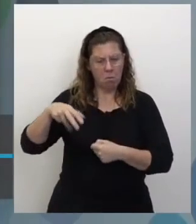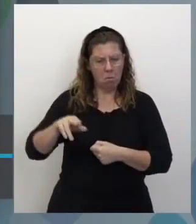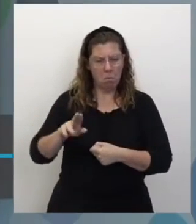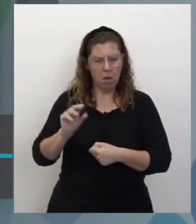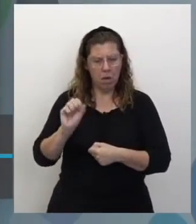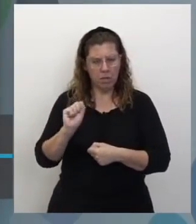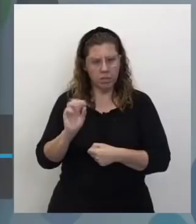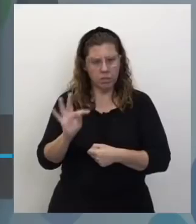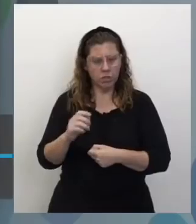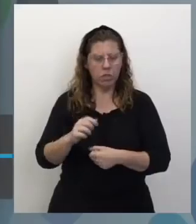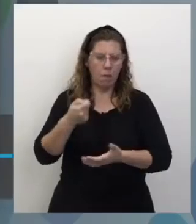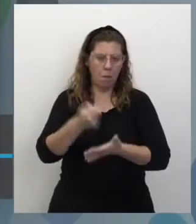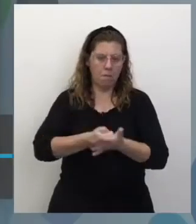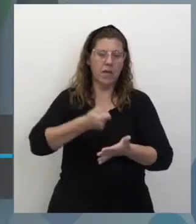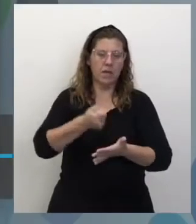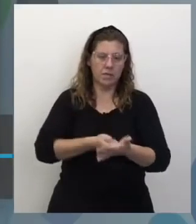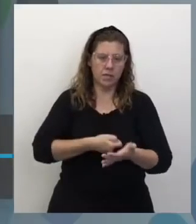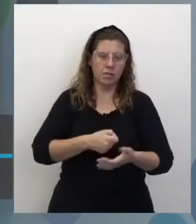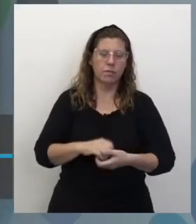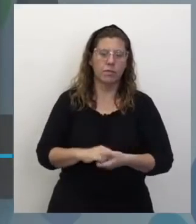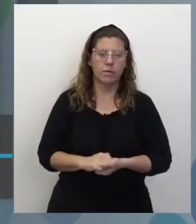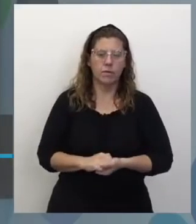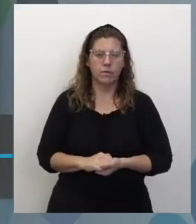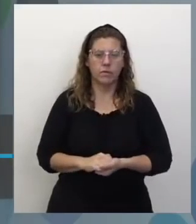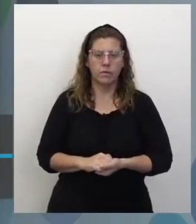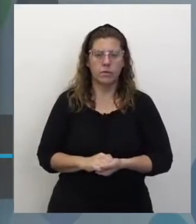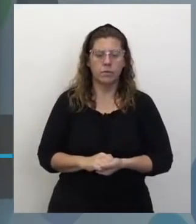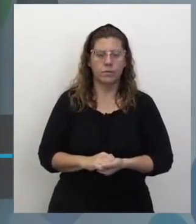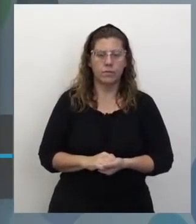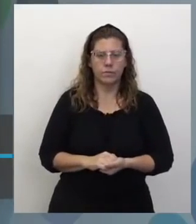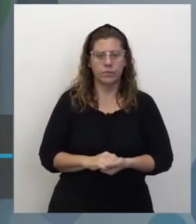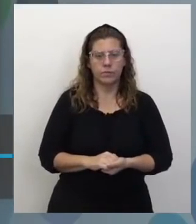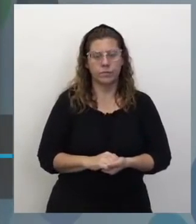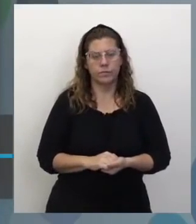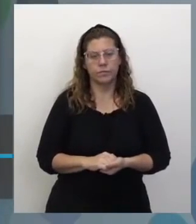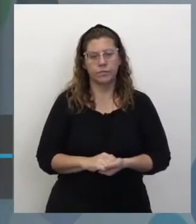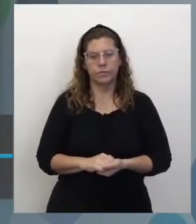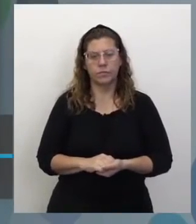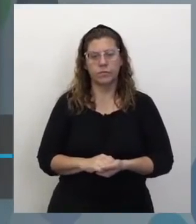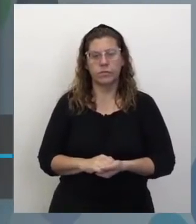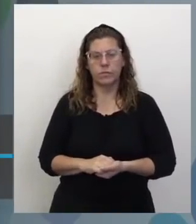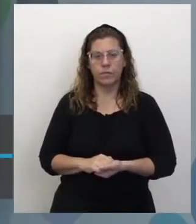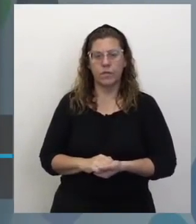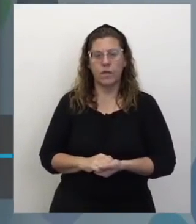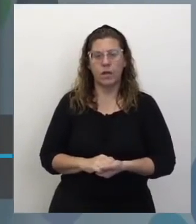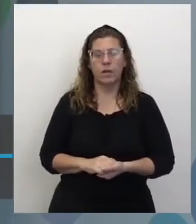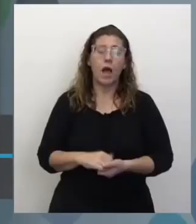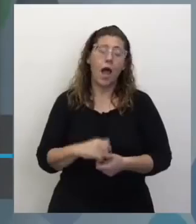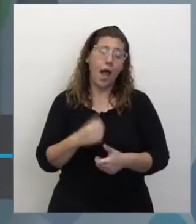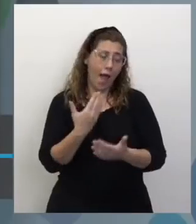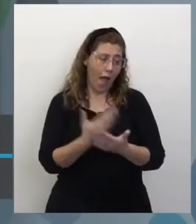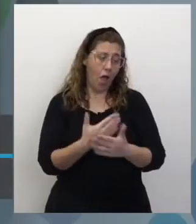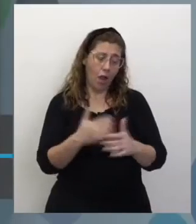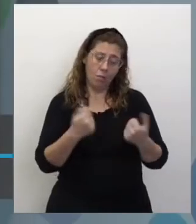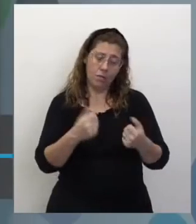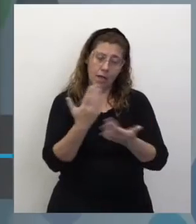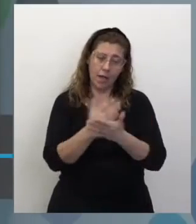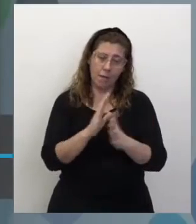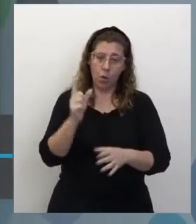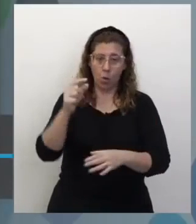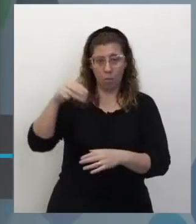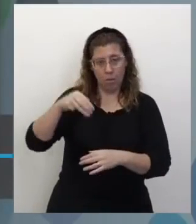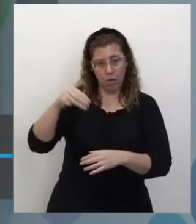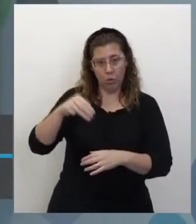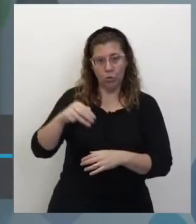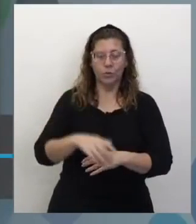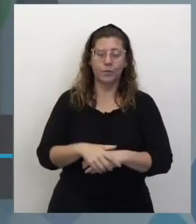a coisa de obrigação. Por exemplo, we must finish the class in 1 minute. A gente tem que terminar a aula em um minutinho aí